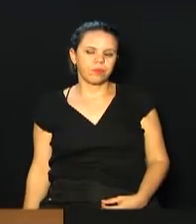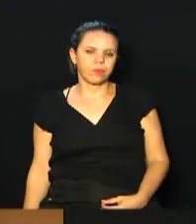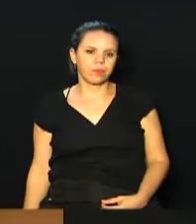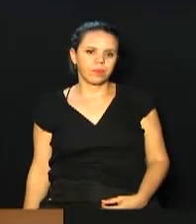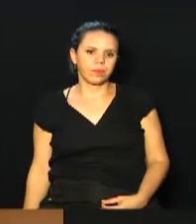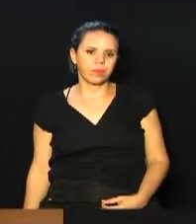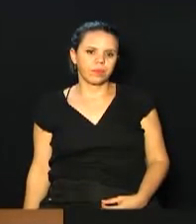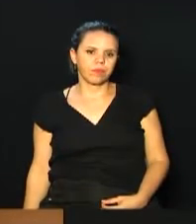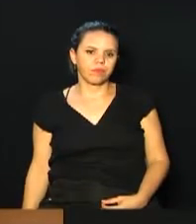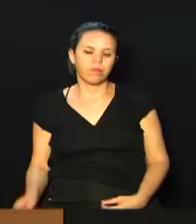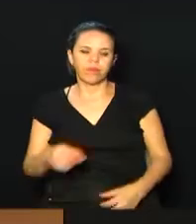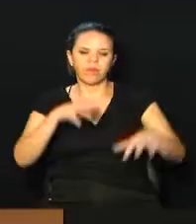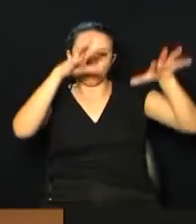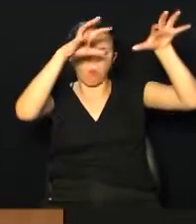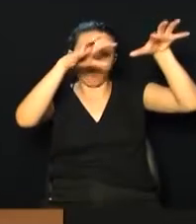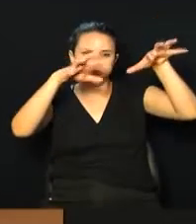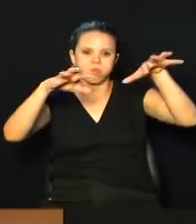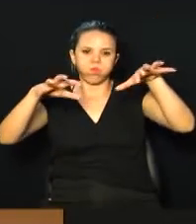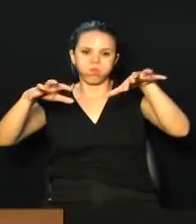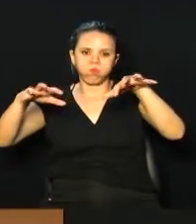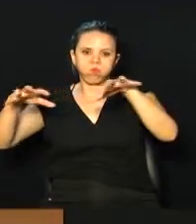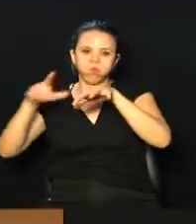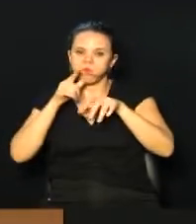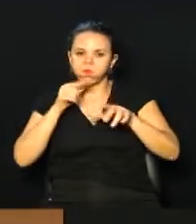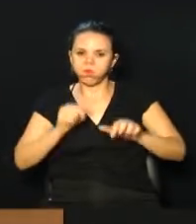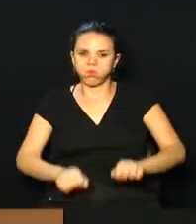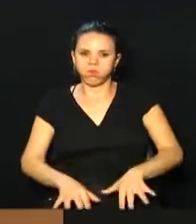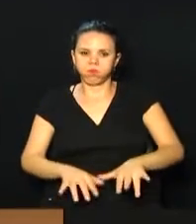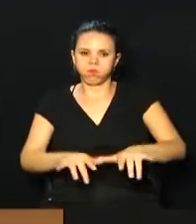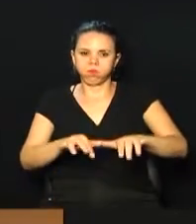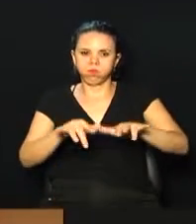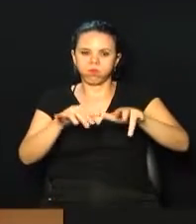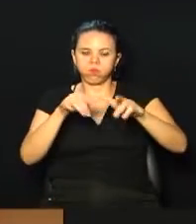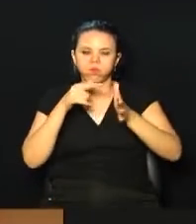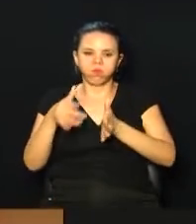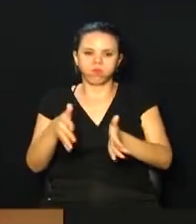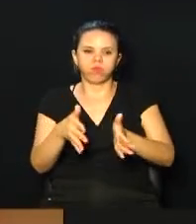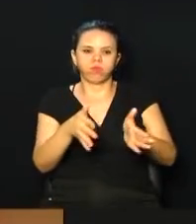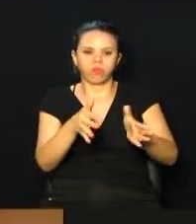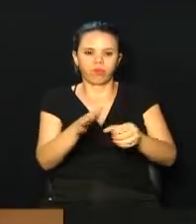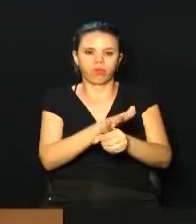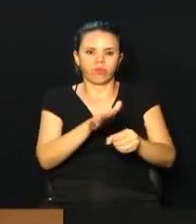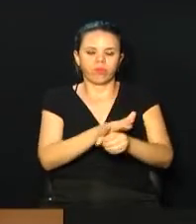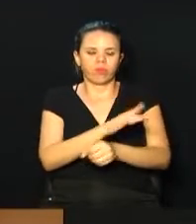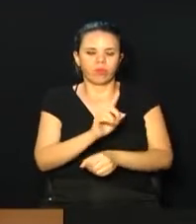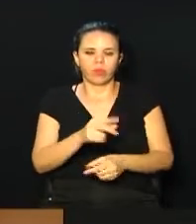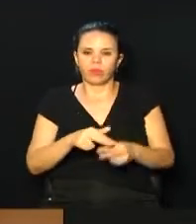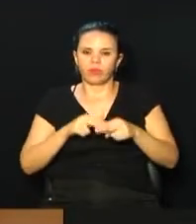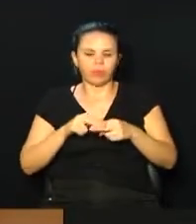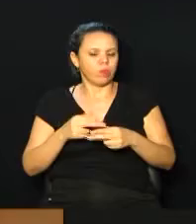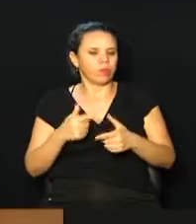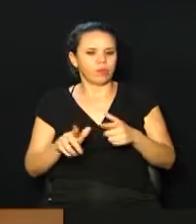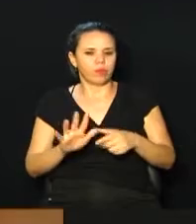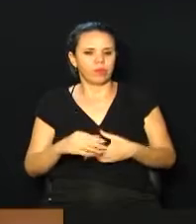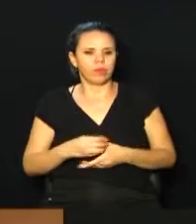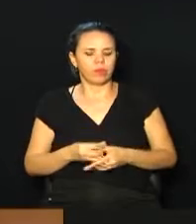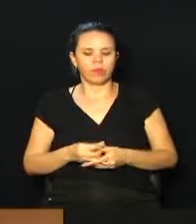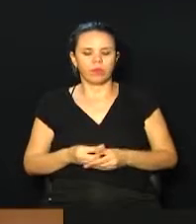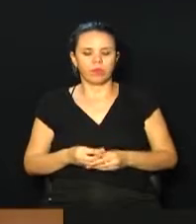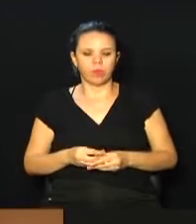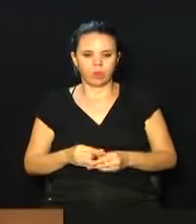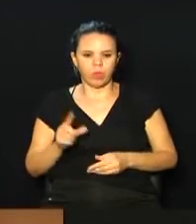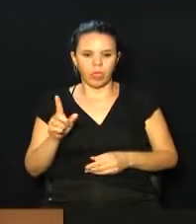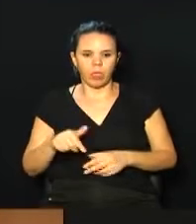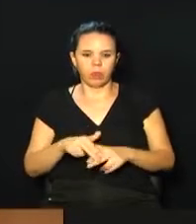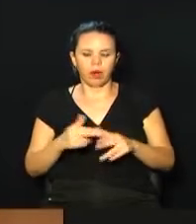as enchentes desses córregos não se devem a assoreamento, se devem a